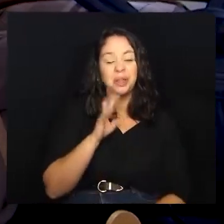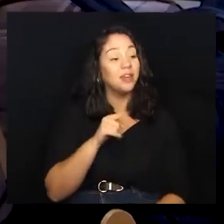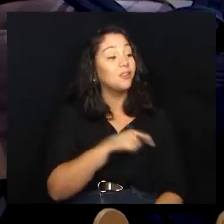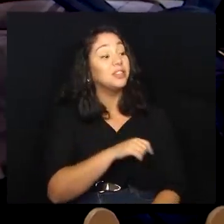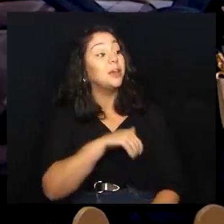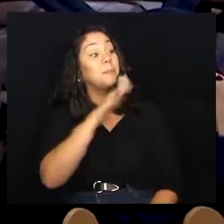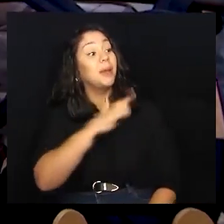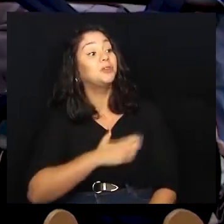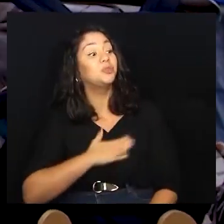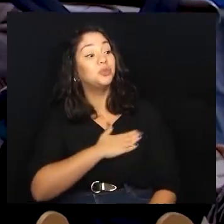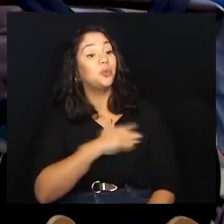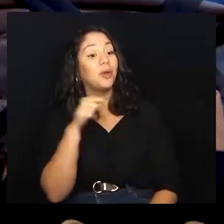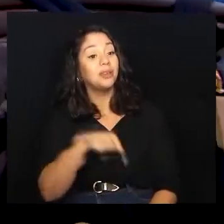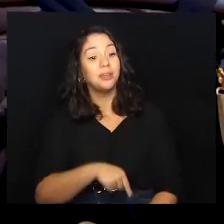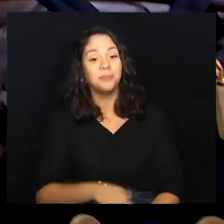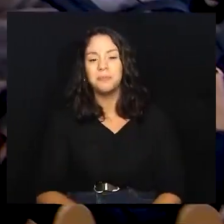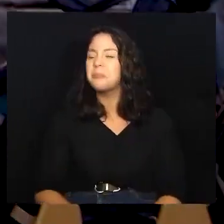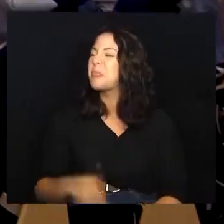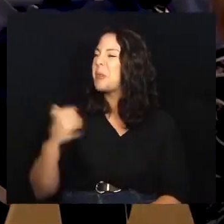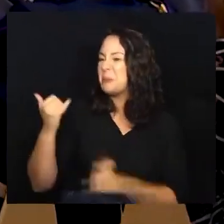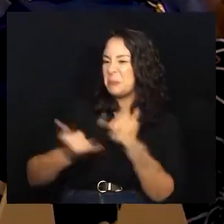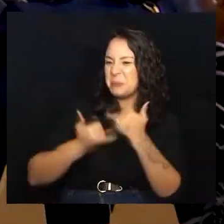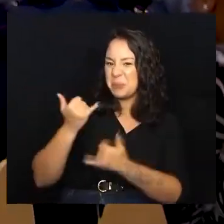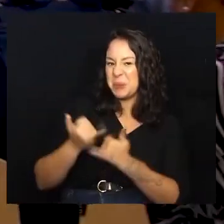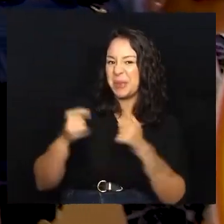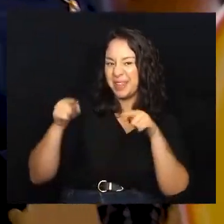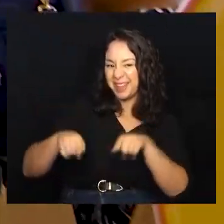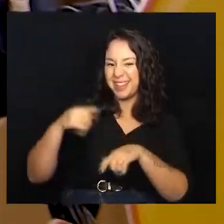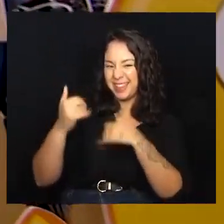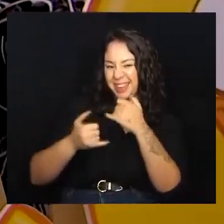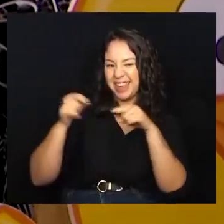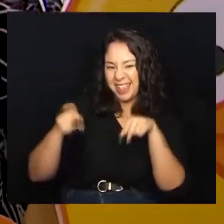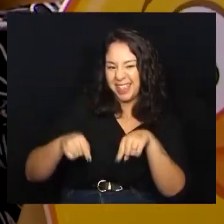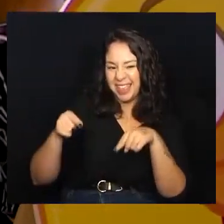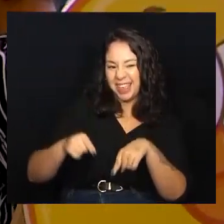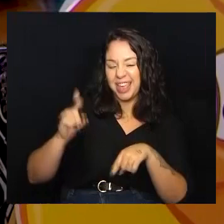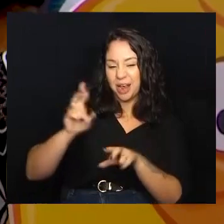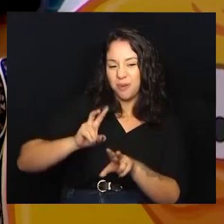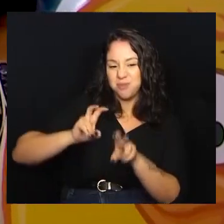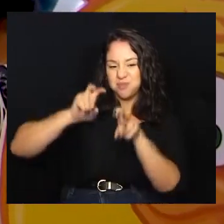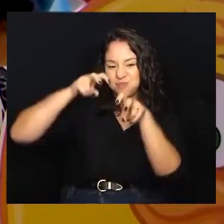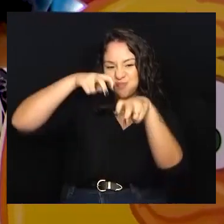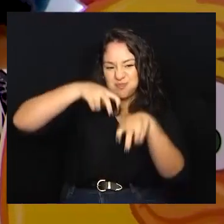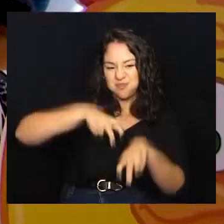legal. O que você mais gostou de fazer aqui? Ah, brincar nesse brinquedo